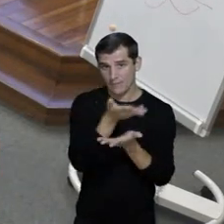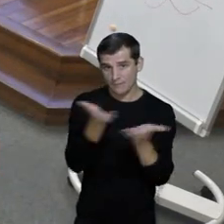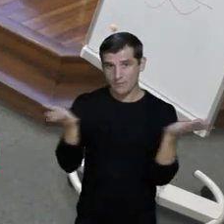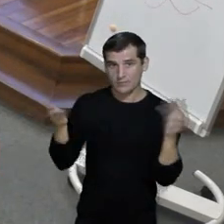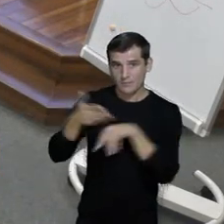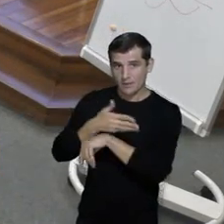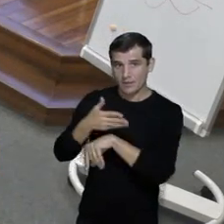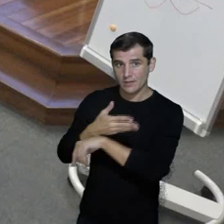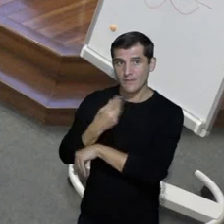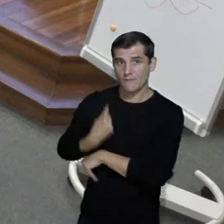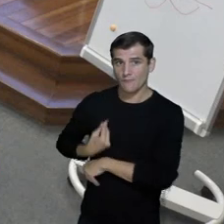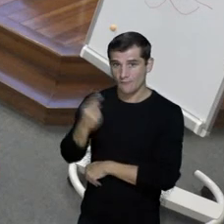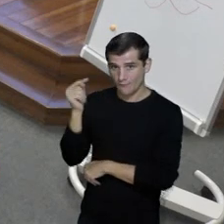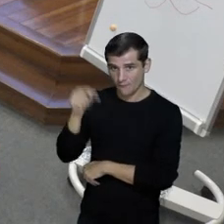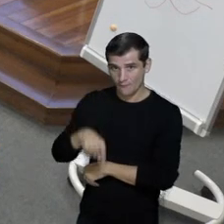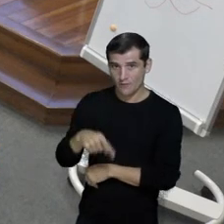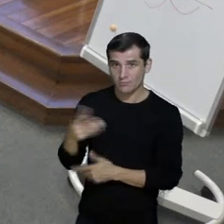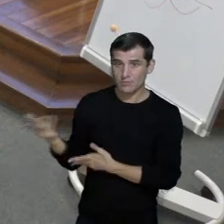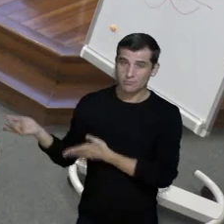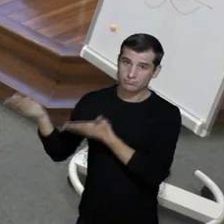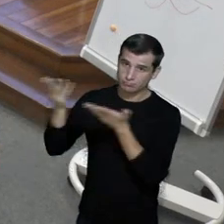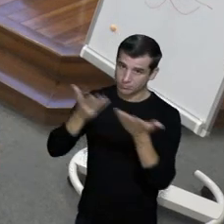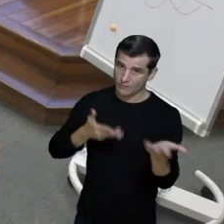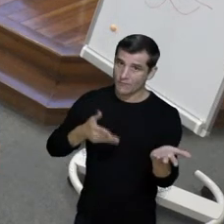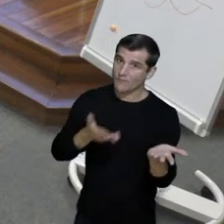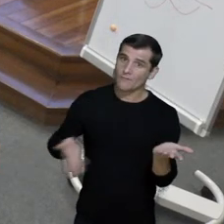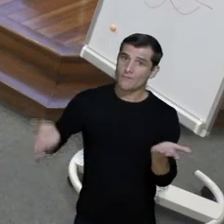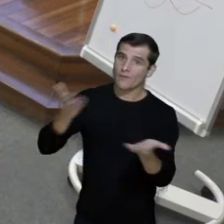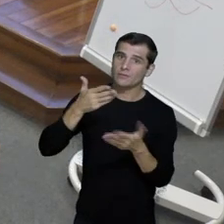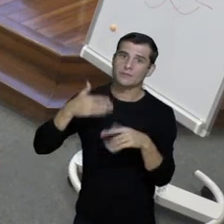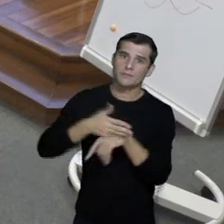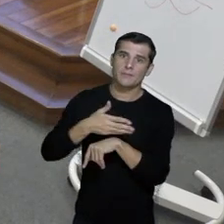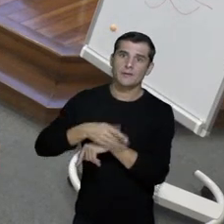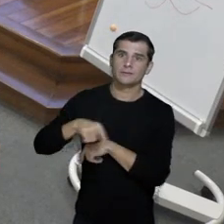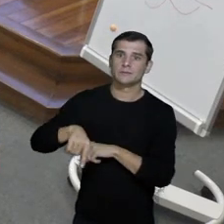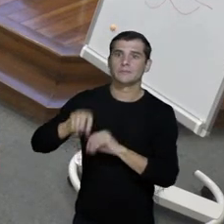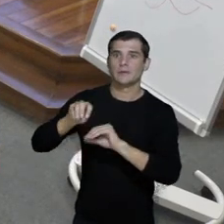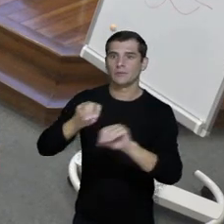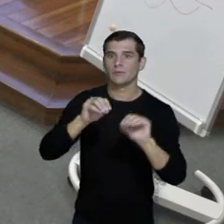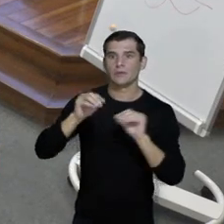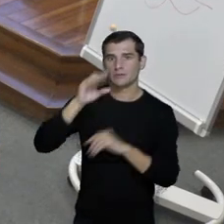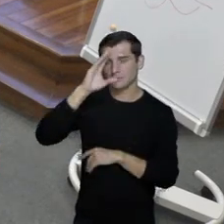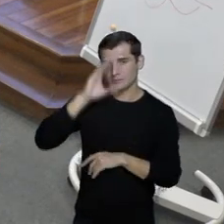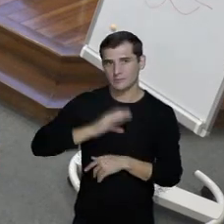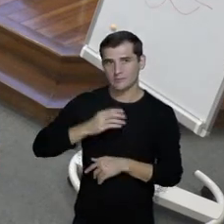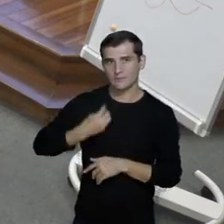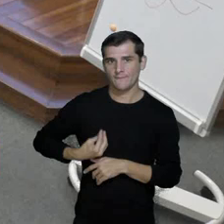e senhoras e venho conosco então não educando os cidadãos Tá